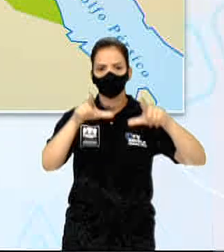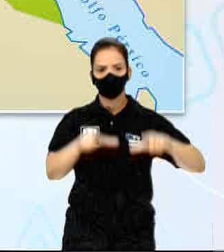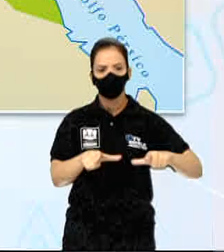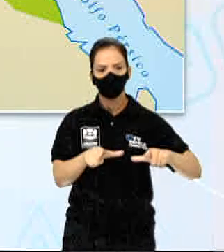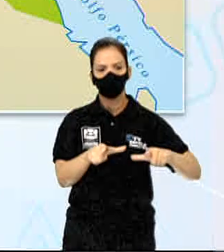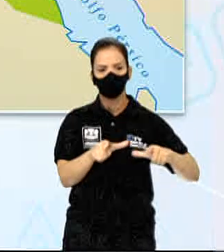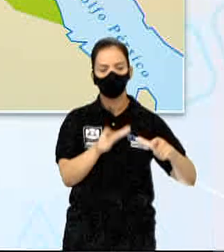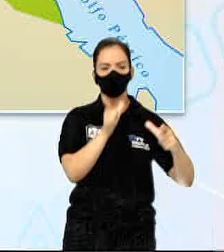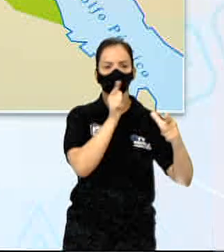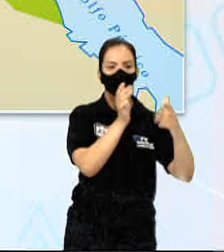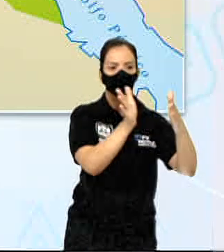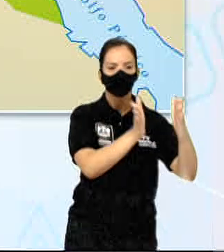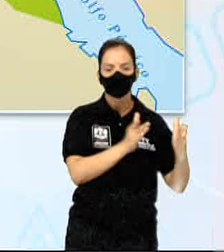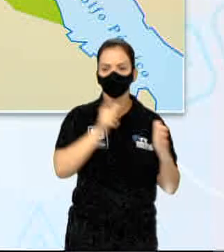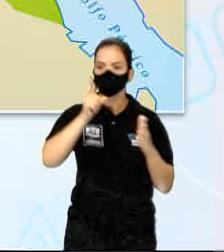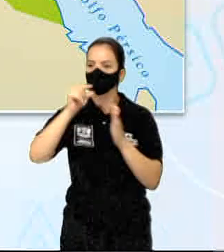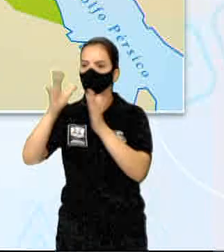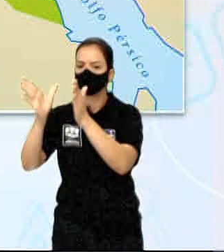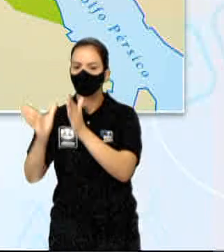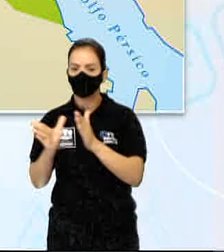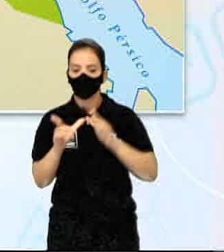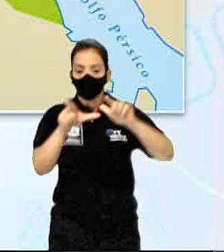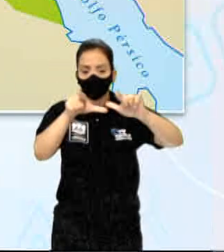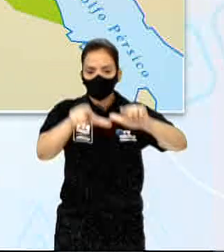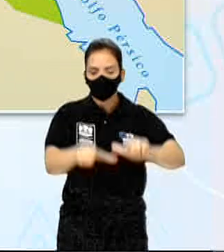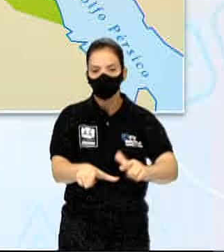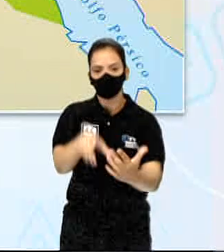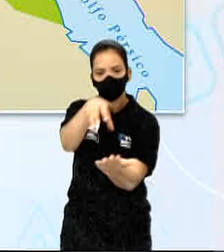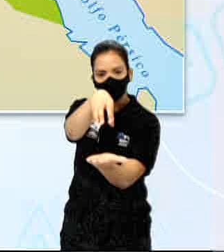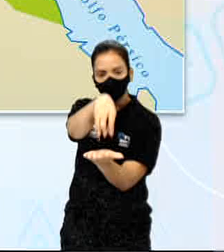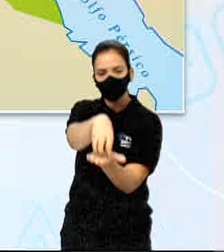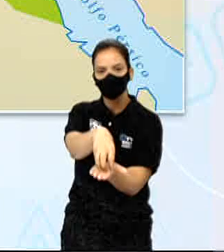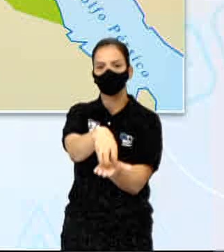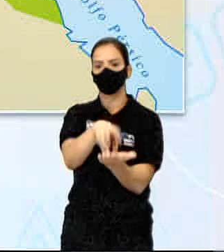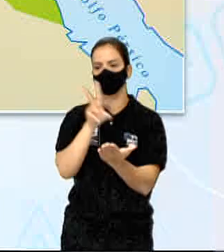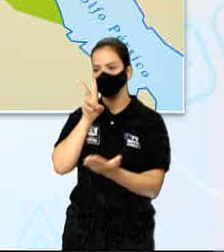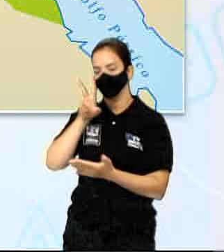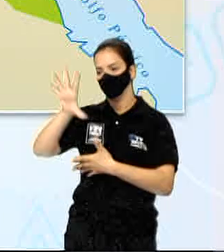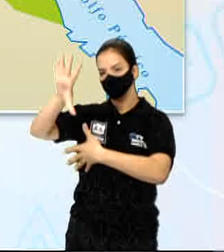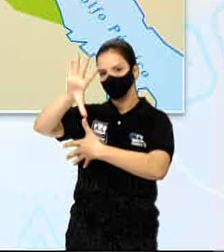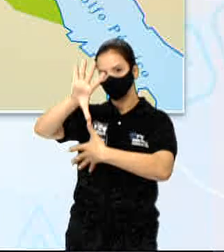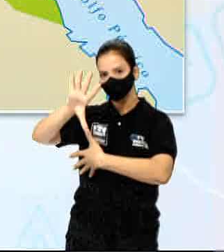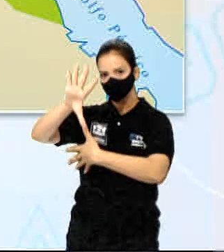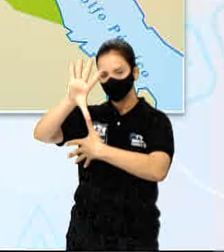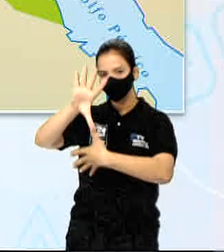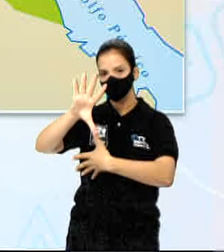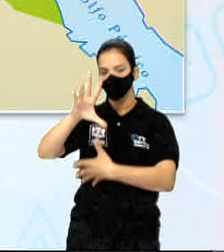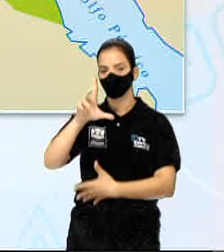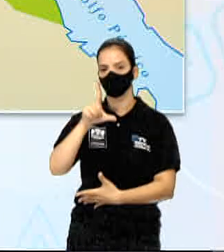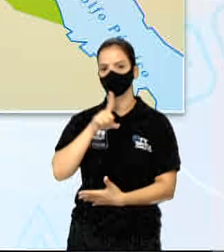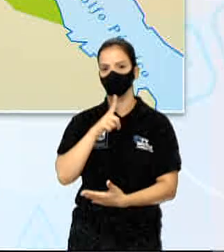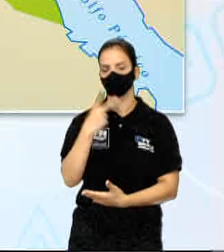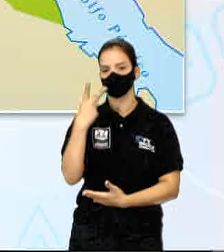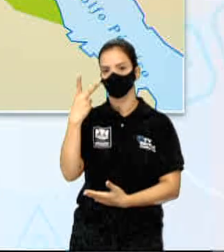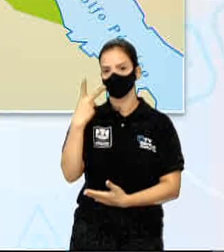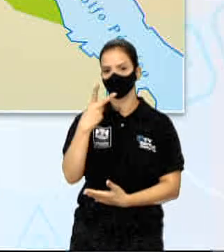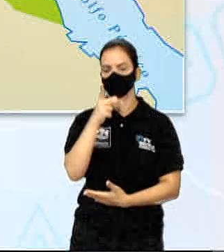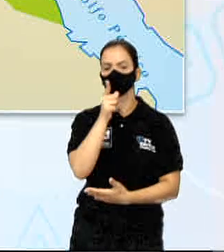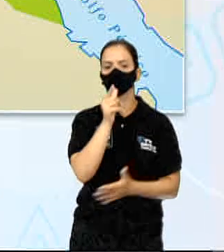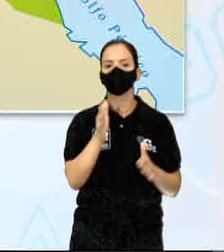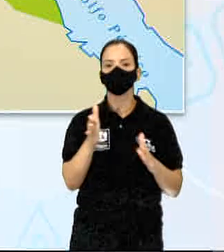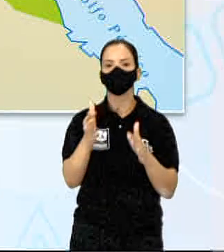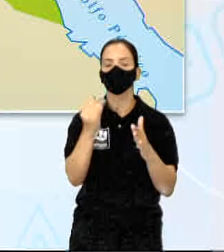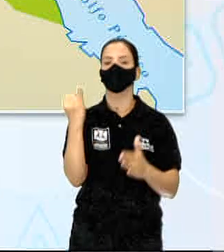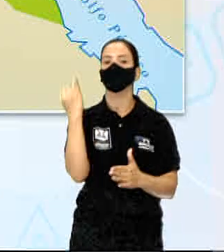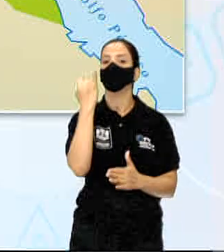entre rios. Porque, como vocês podem localizar aí nesse mapa, nós temos a presença aí de dois rios importantes, que